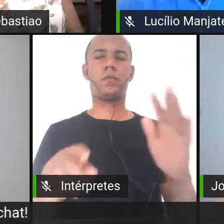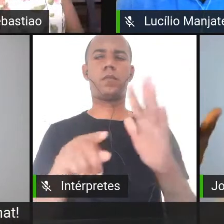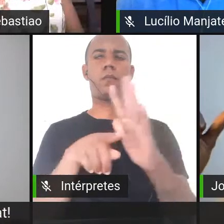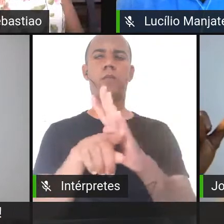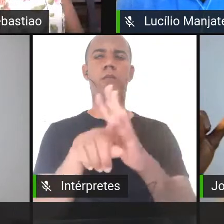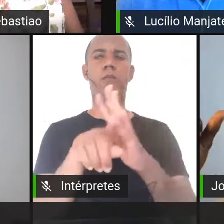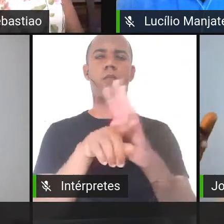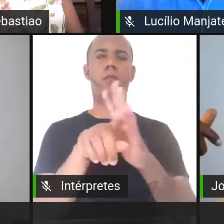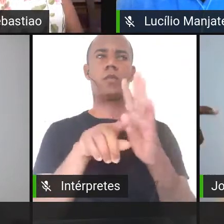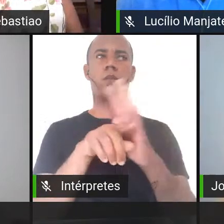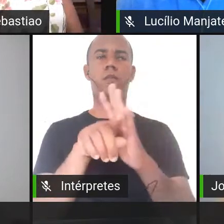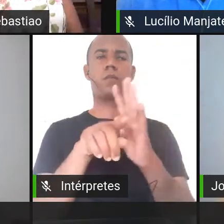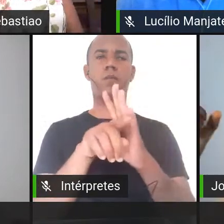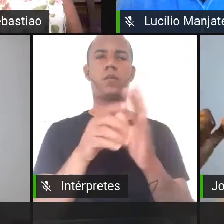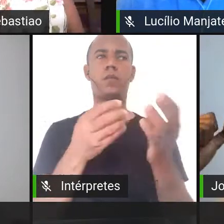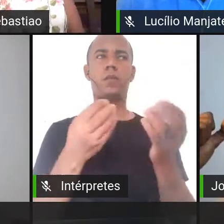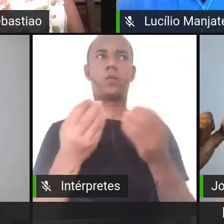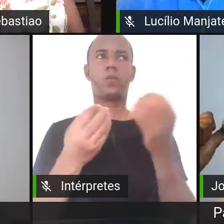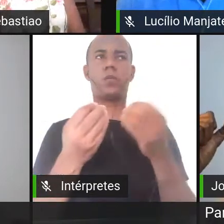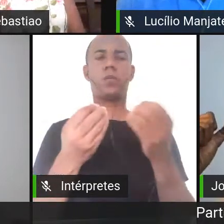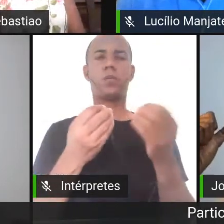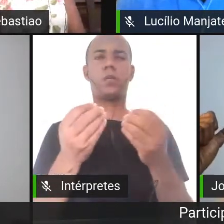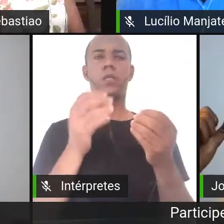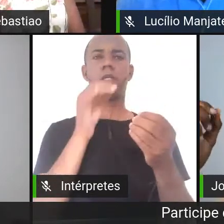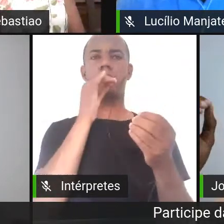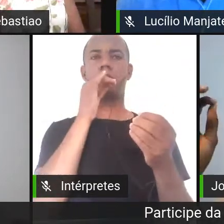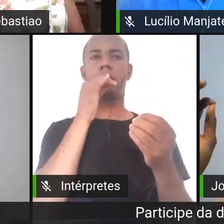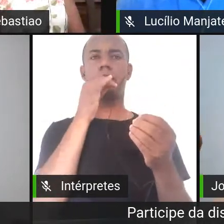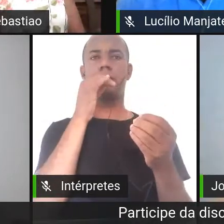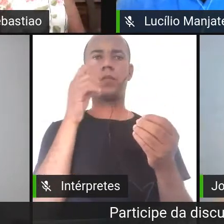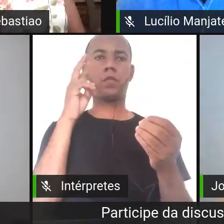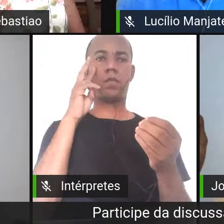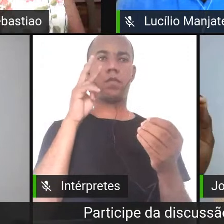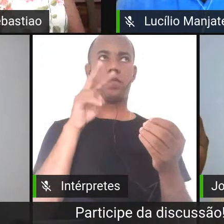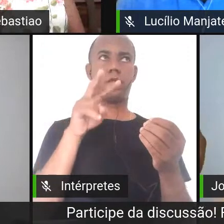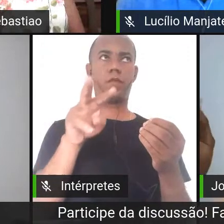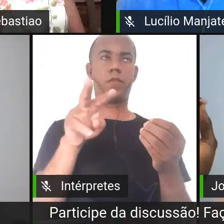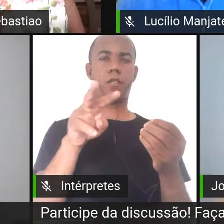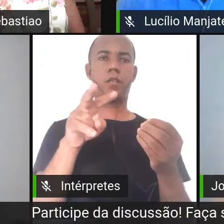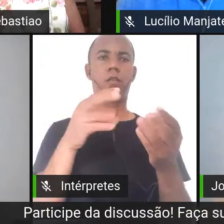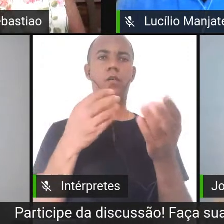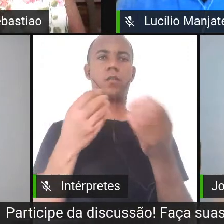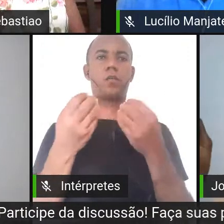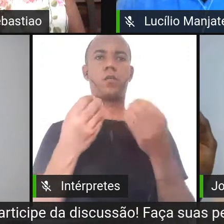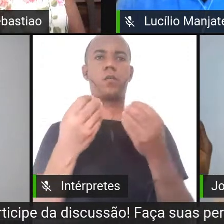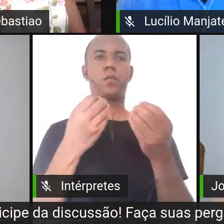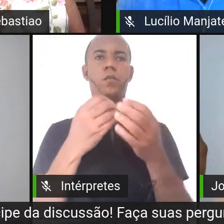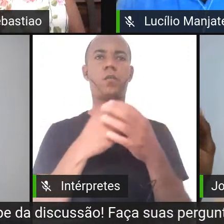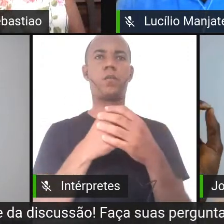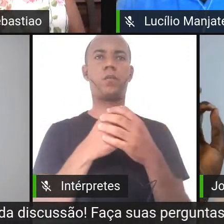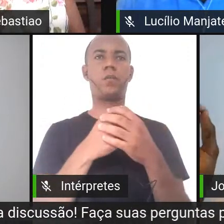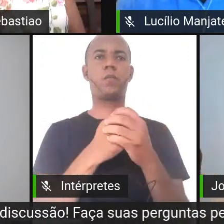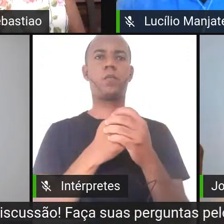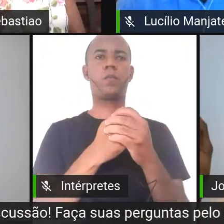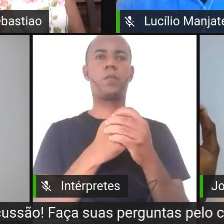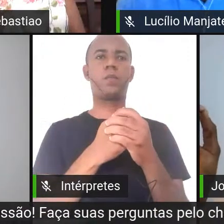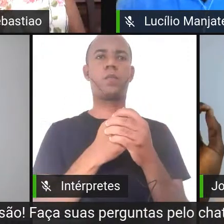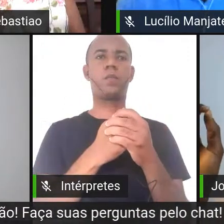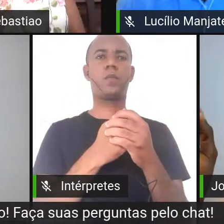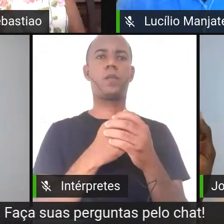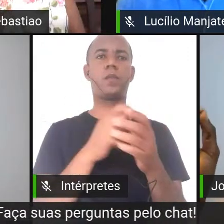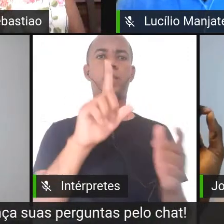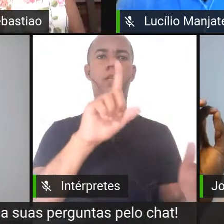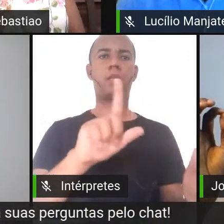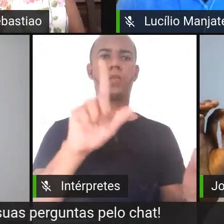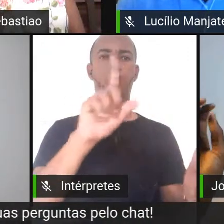do computador é possível ver, mas também posso repetir de que forma a literatura de vocês traduz a completa